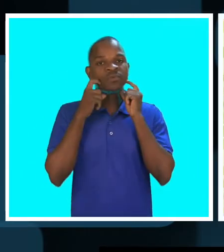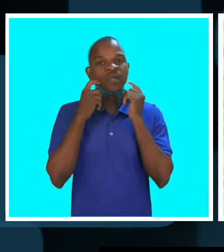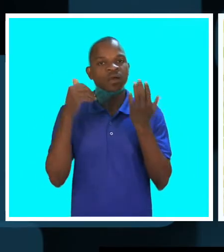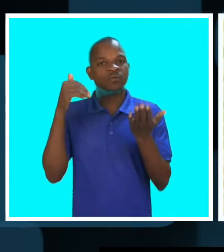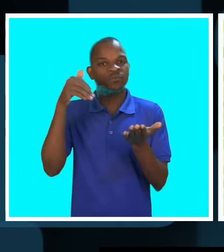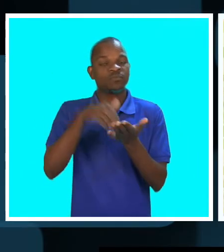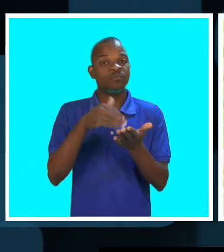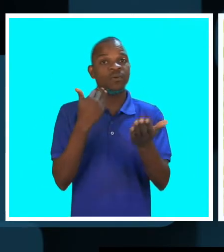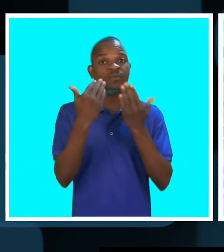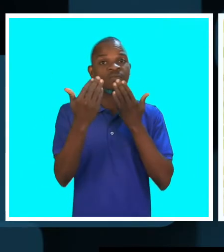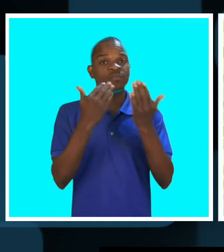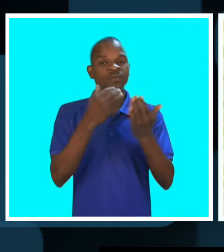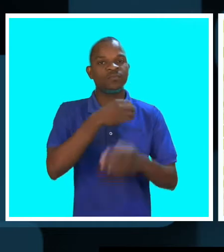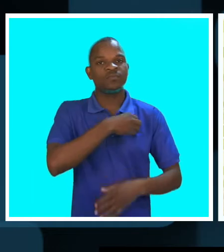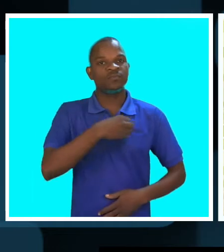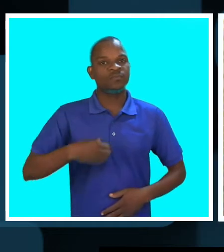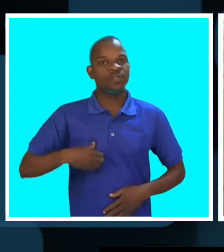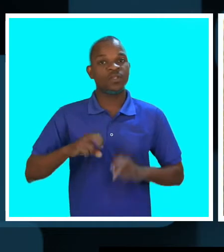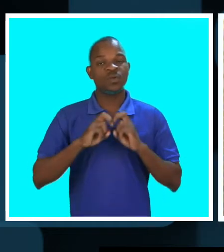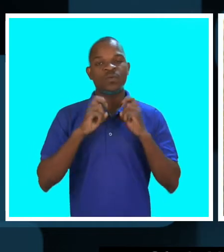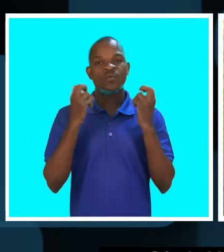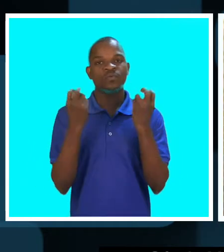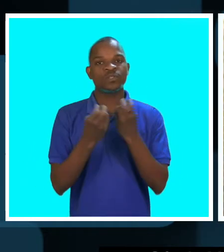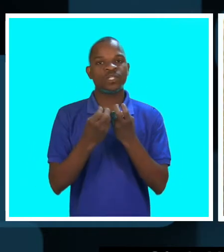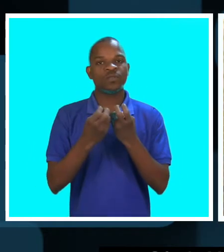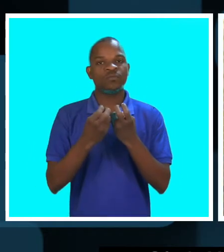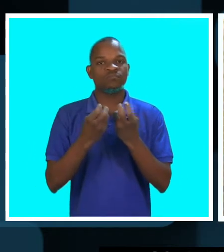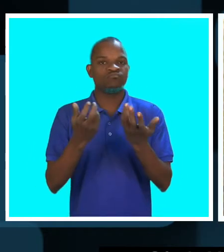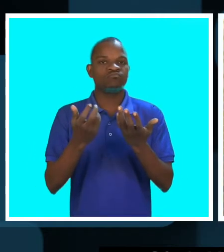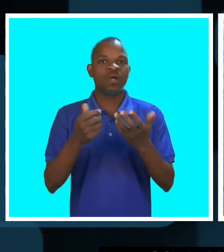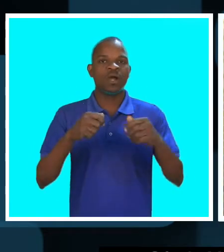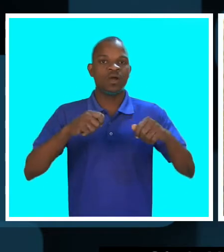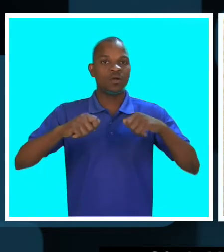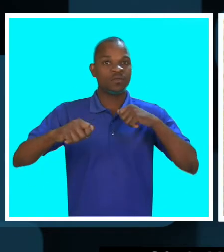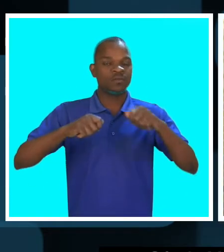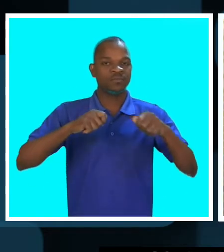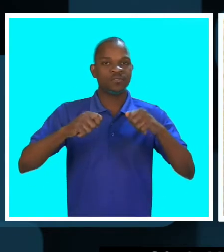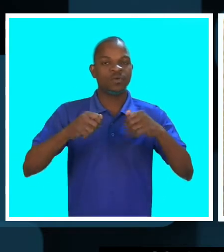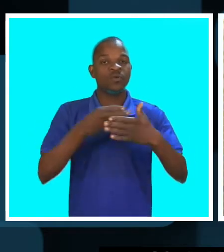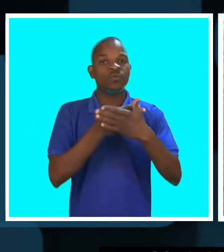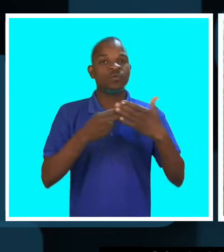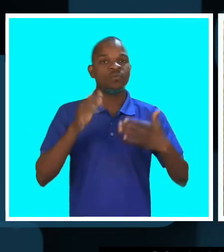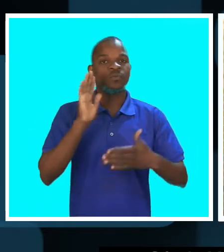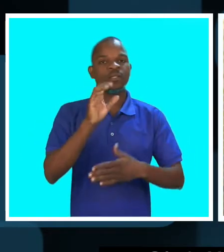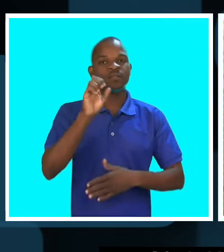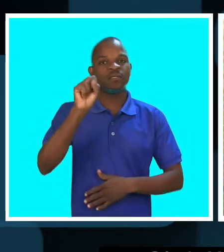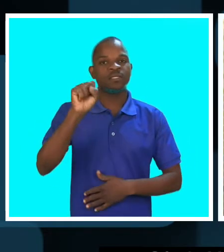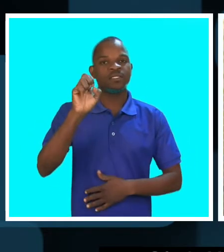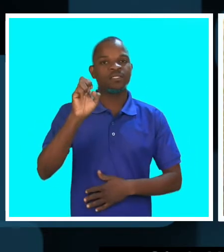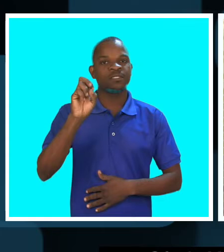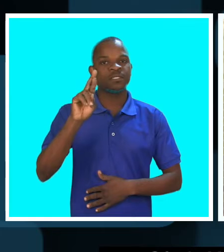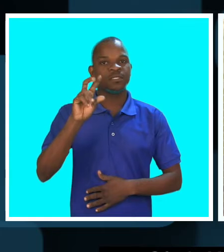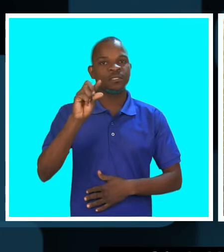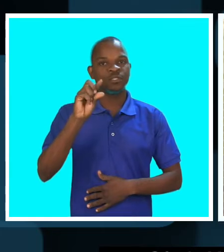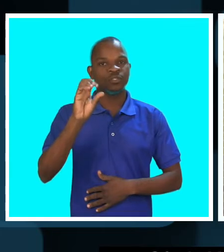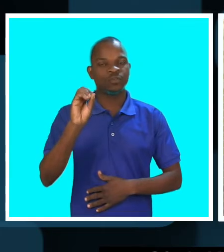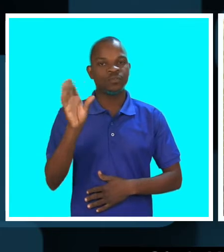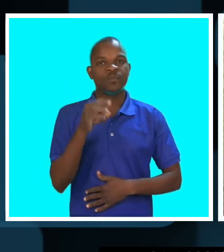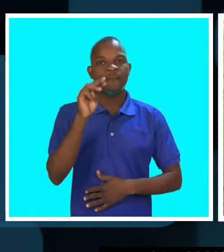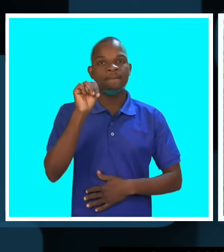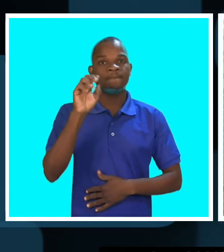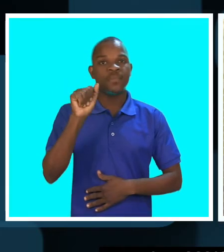com o presidente do Conselho de Administração. Neste caso, falo do Sérgio Manuel, a quem lhe